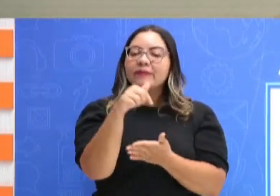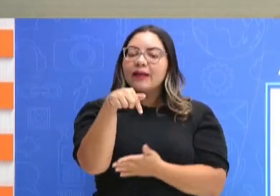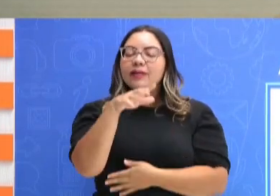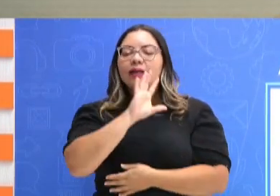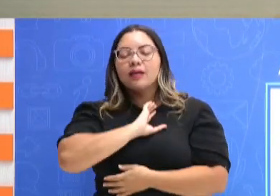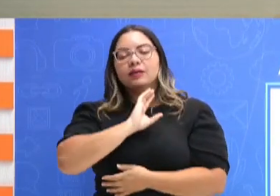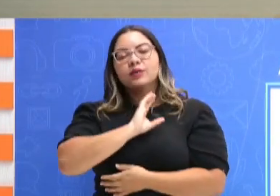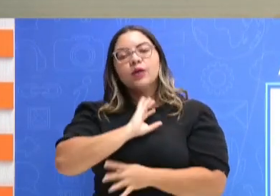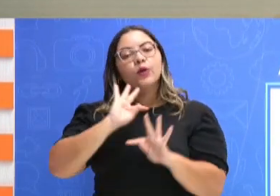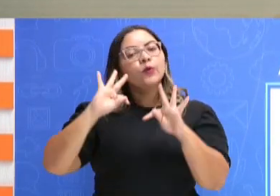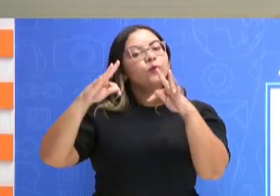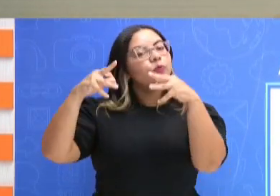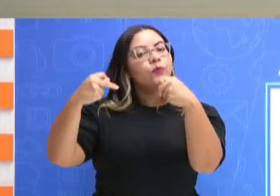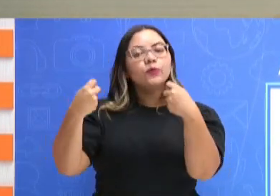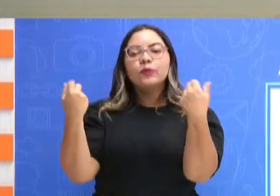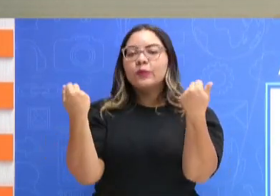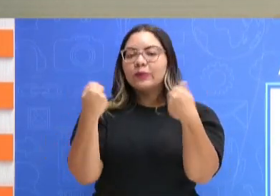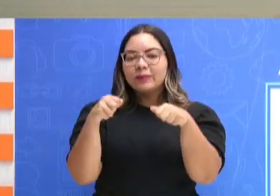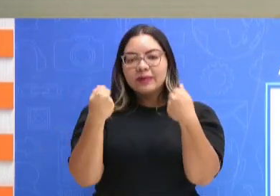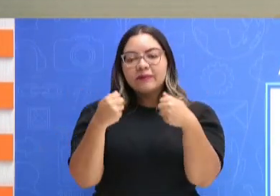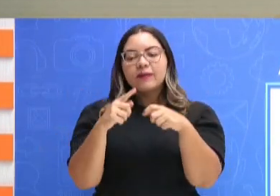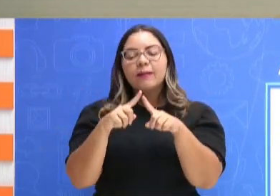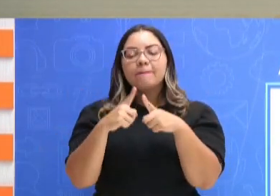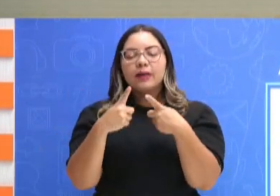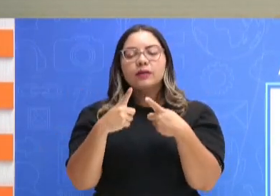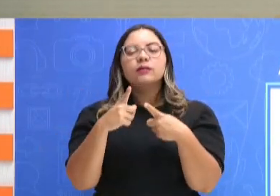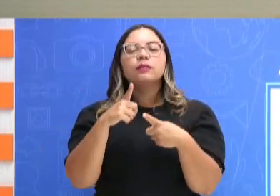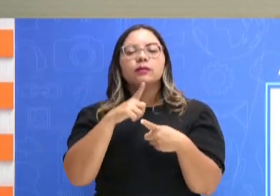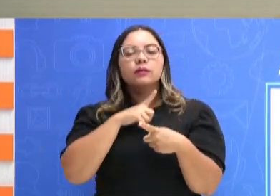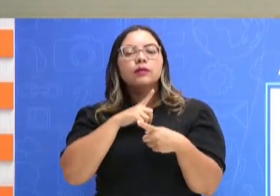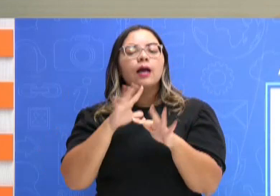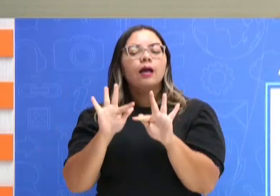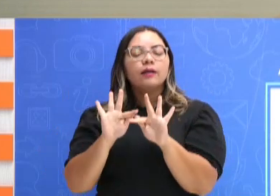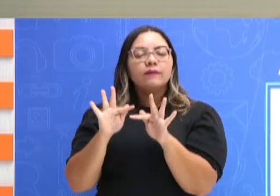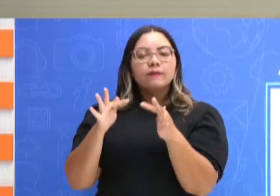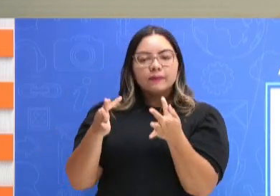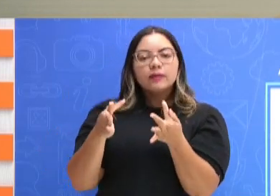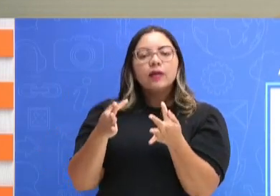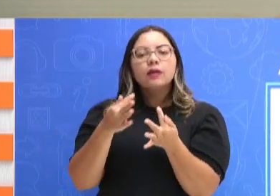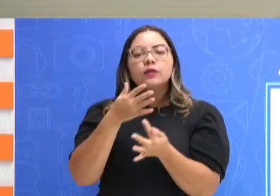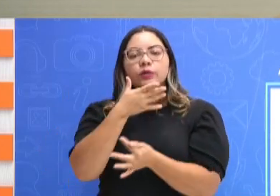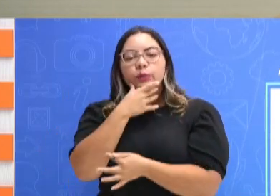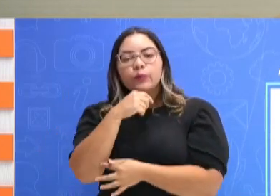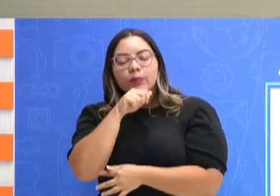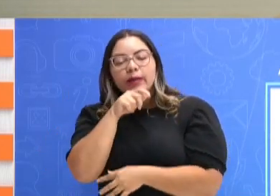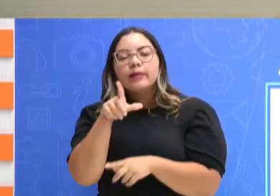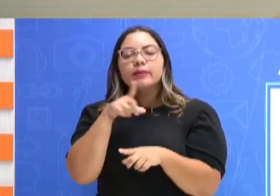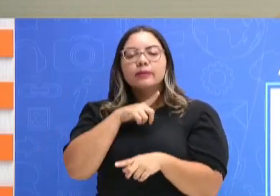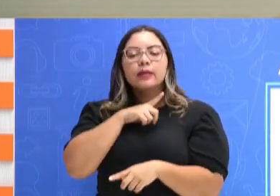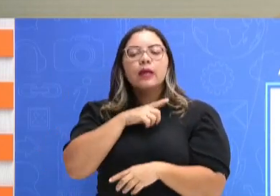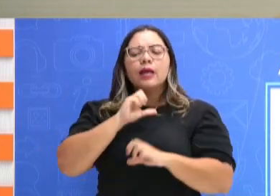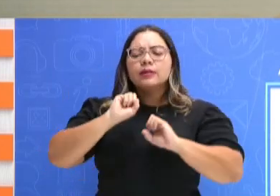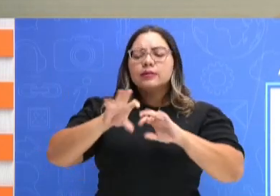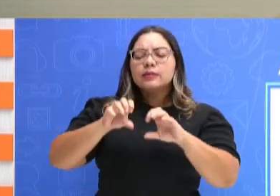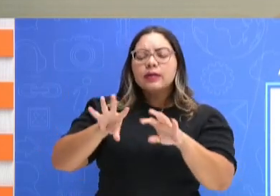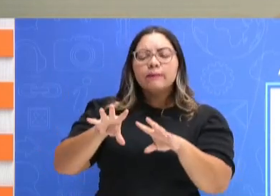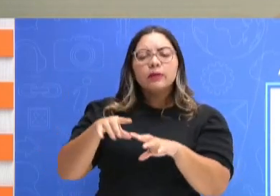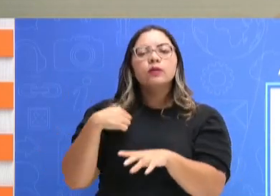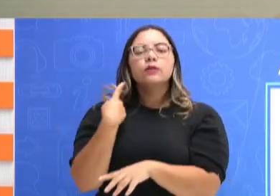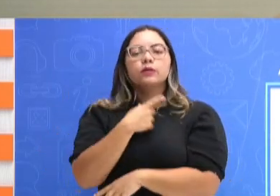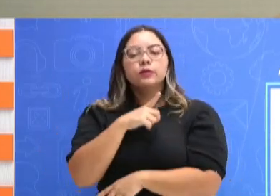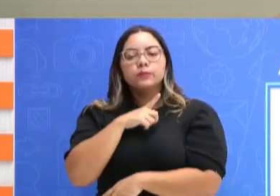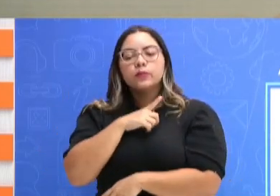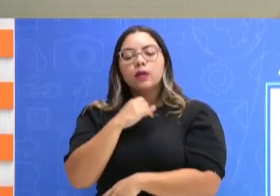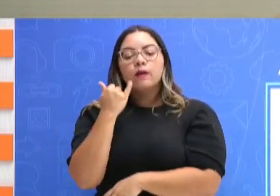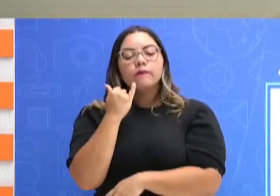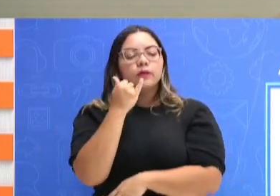Caxias tudo aquilo que precisa. Mas, acima de tudo, com a mesma humildade que o pai dela tem. Porque eu tenho dito para ela esses são os ensinamentos que nós temos. Minha